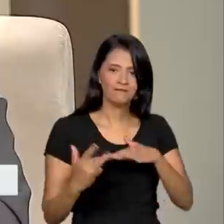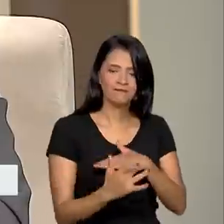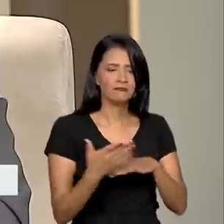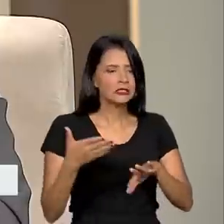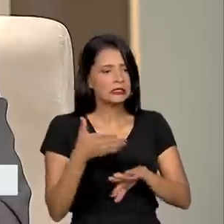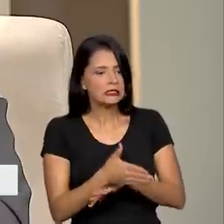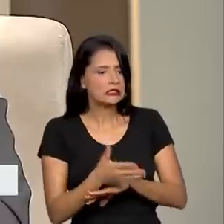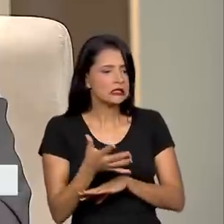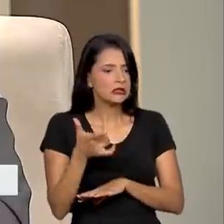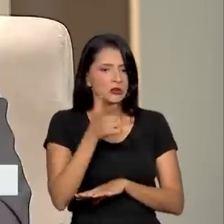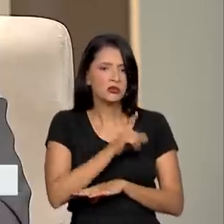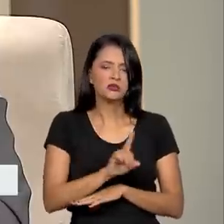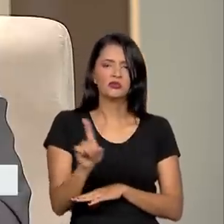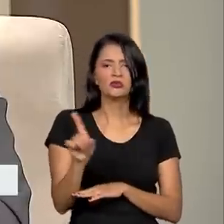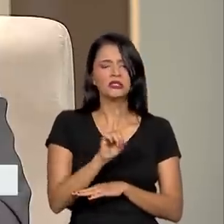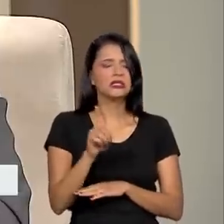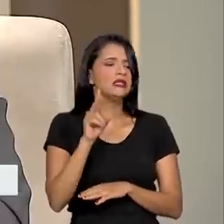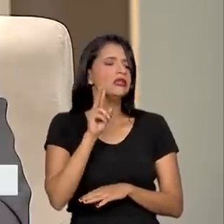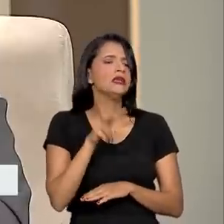não conseguia